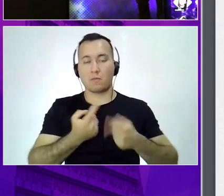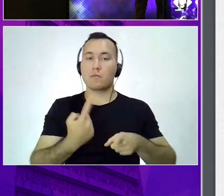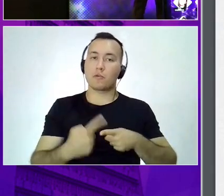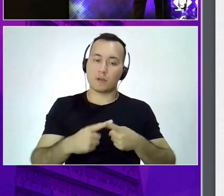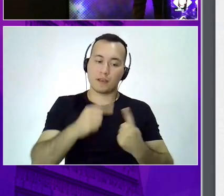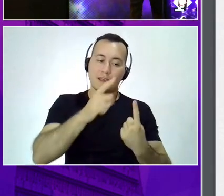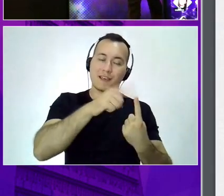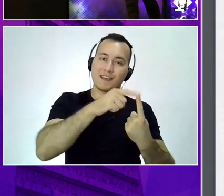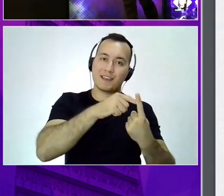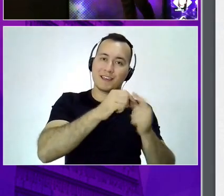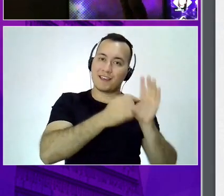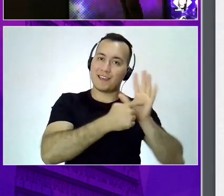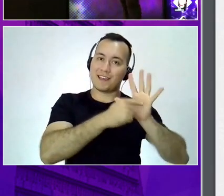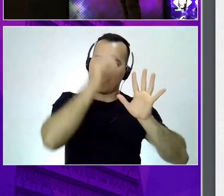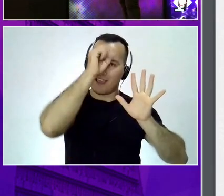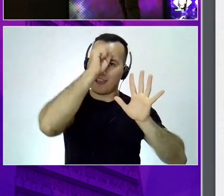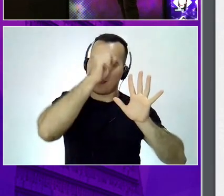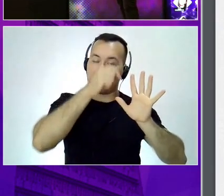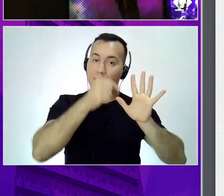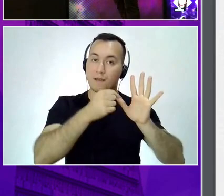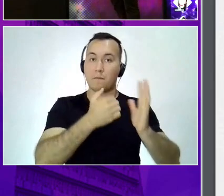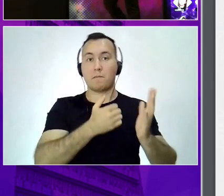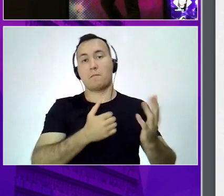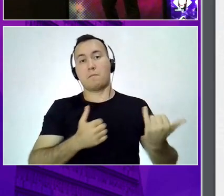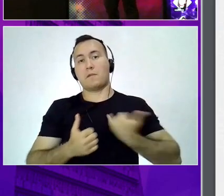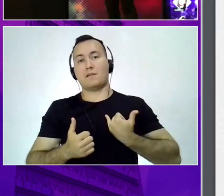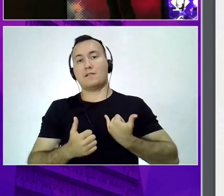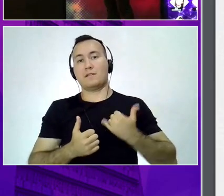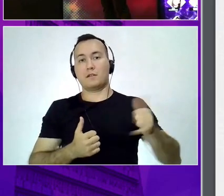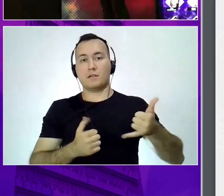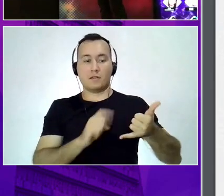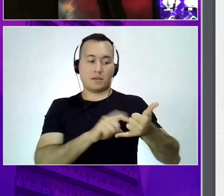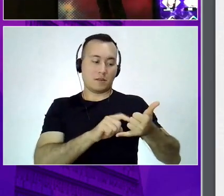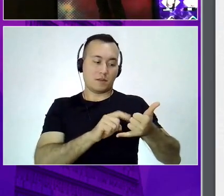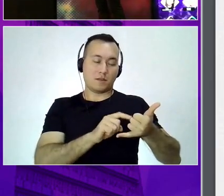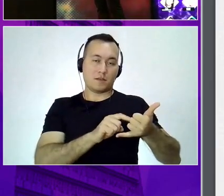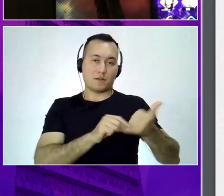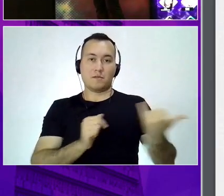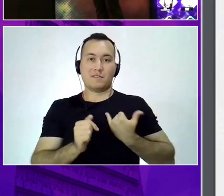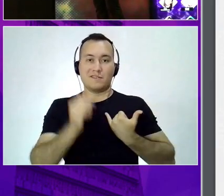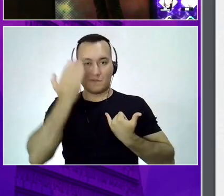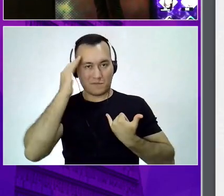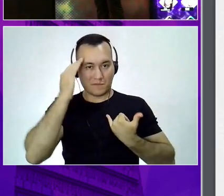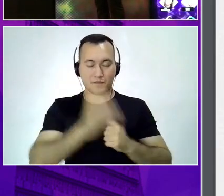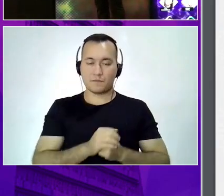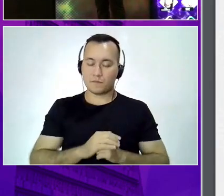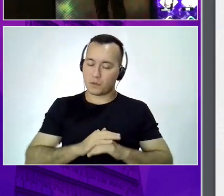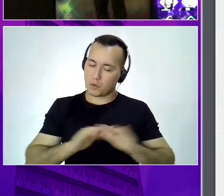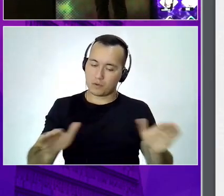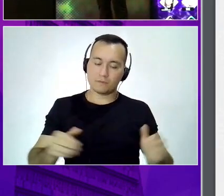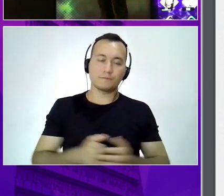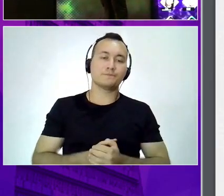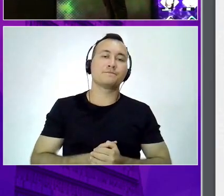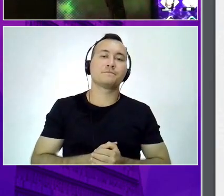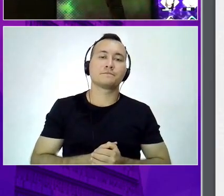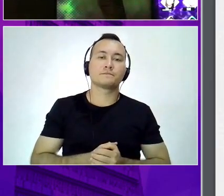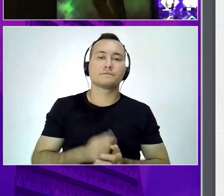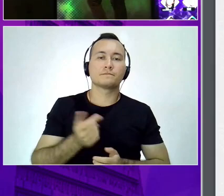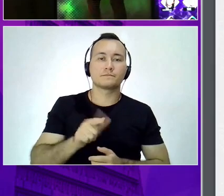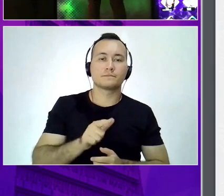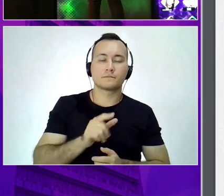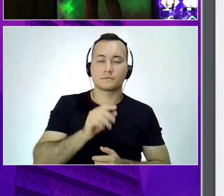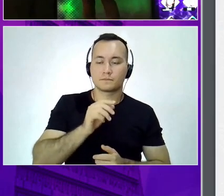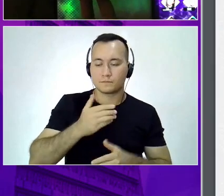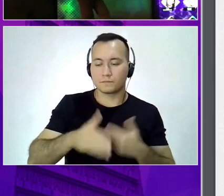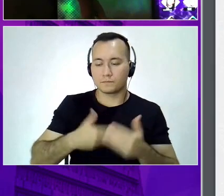lá também, que ele dá curso de Generative AI, né? Eu achei super simples da gente entender. Na